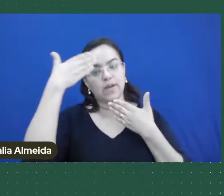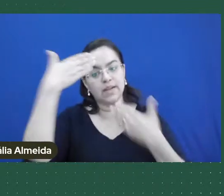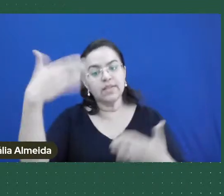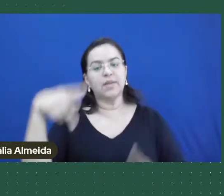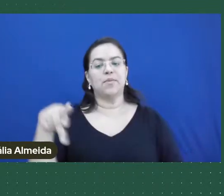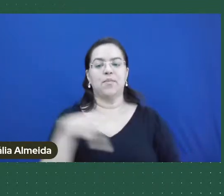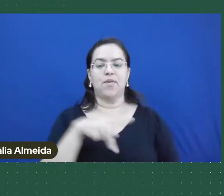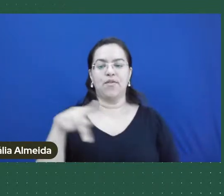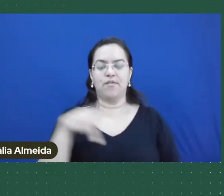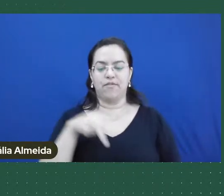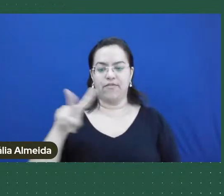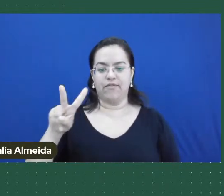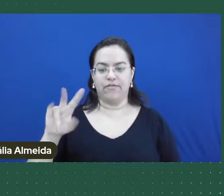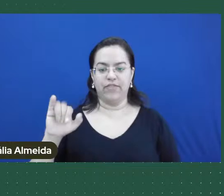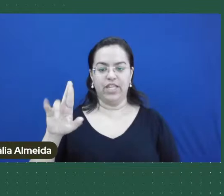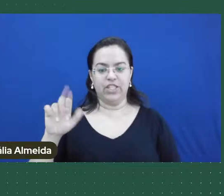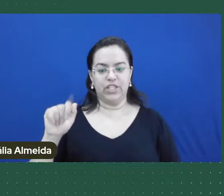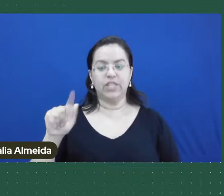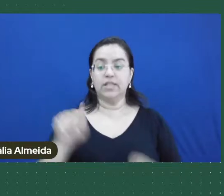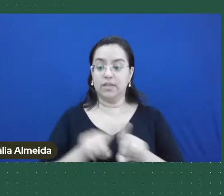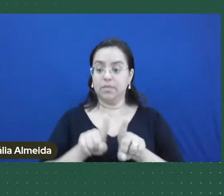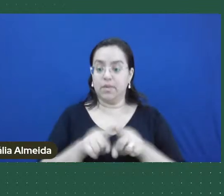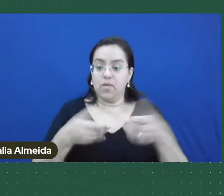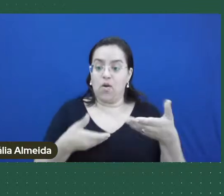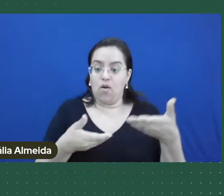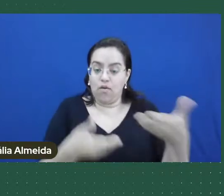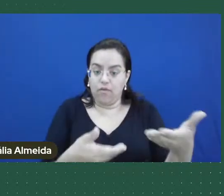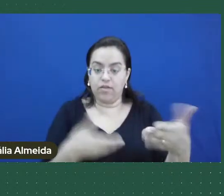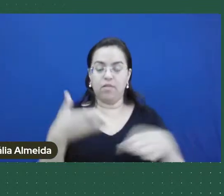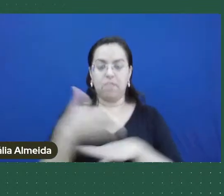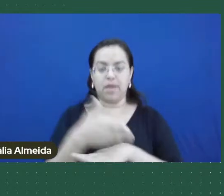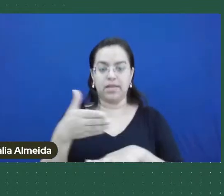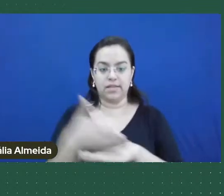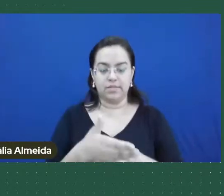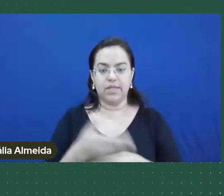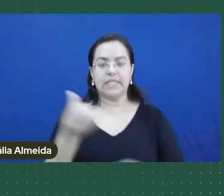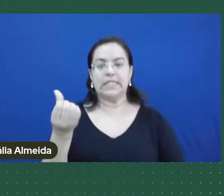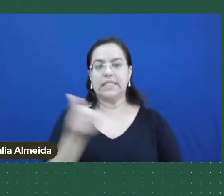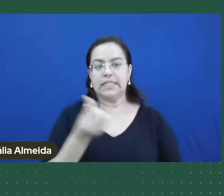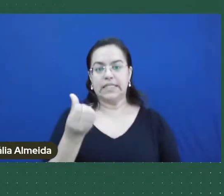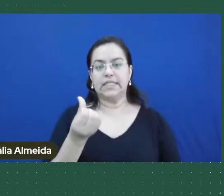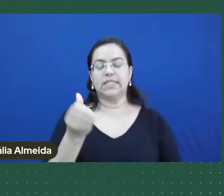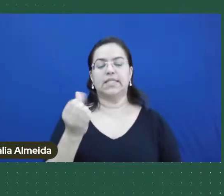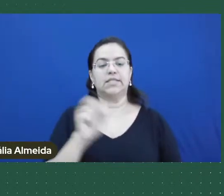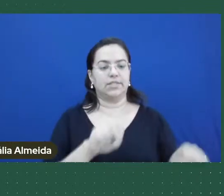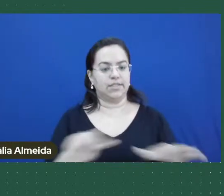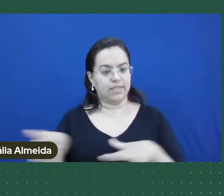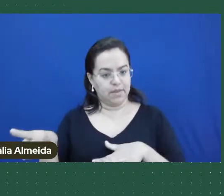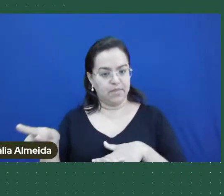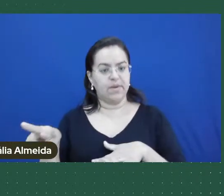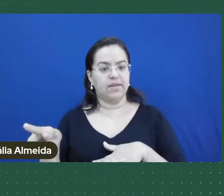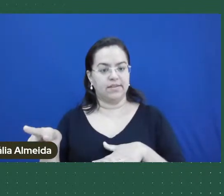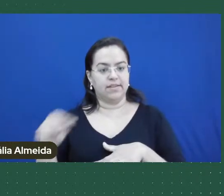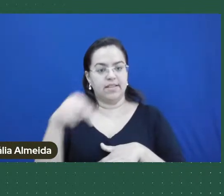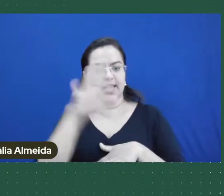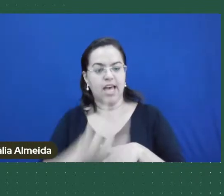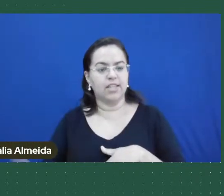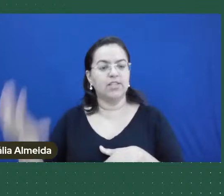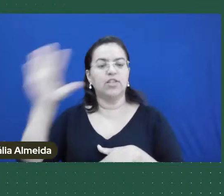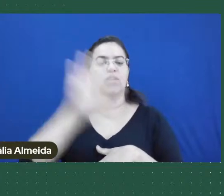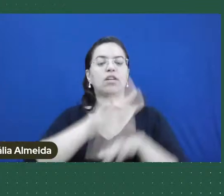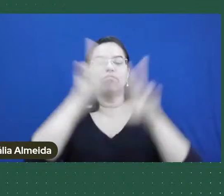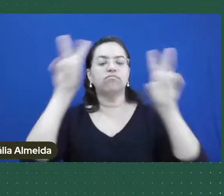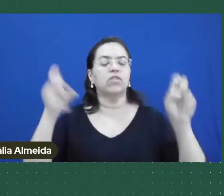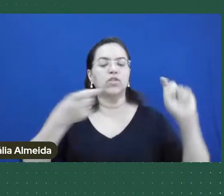professora Virgínia também pelo convite, né, para participar dessa sexta semana Nacional de Arquivos da Universidade Federal do